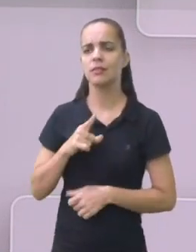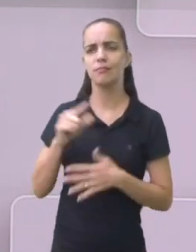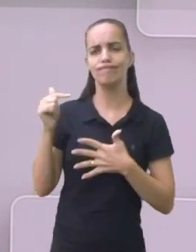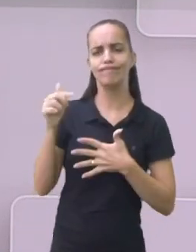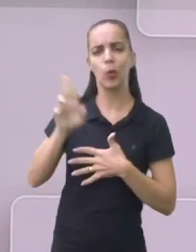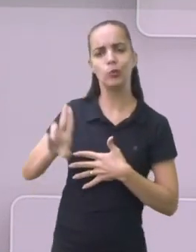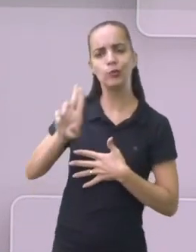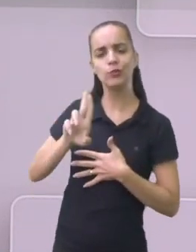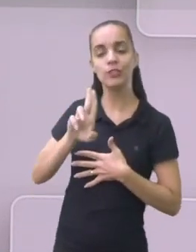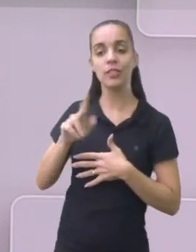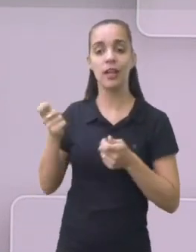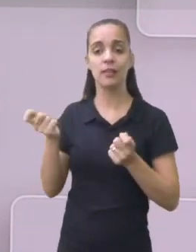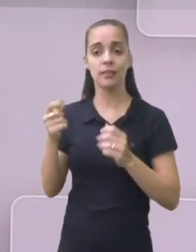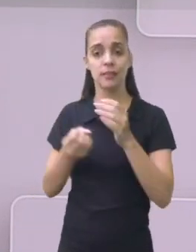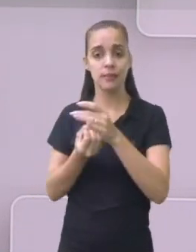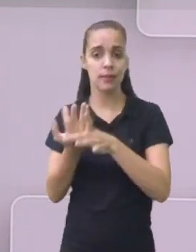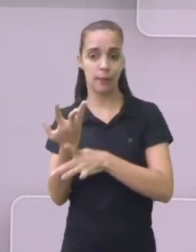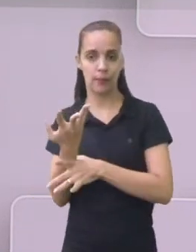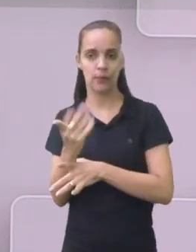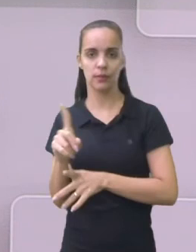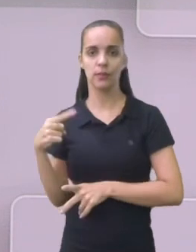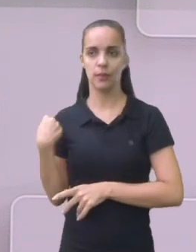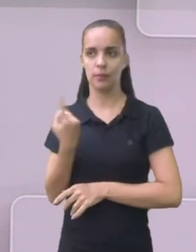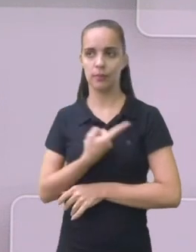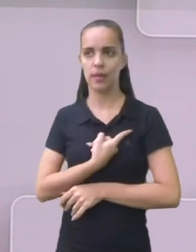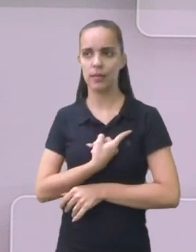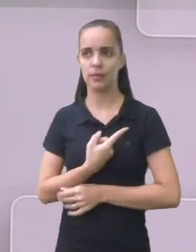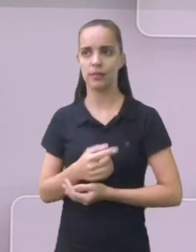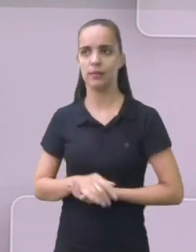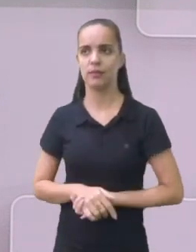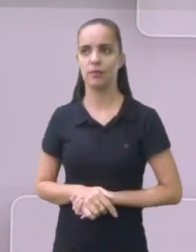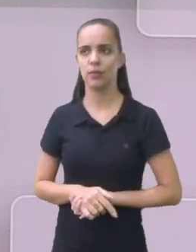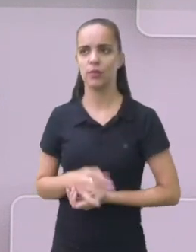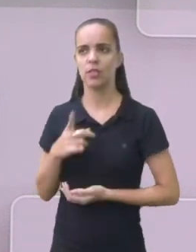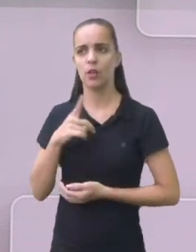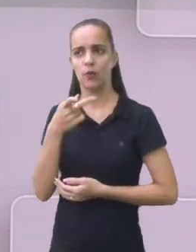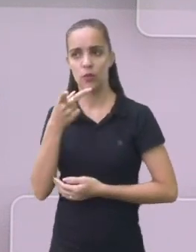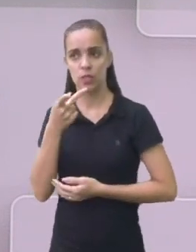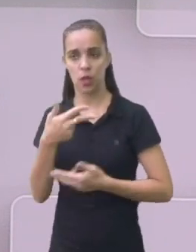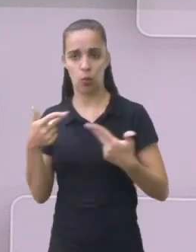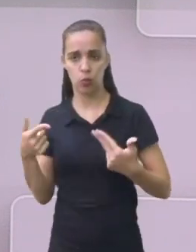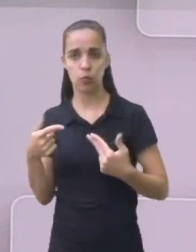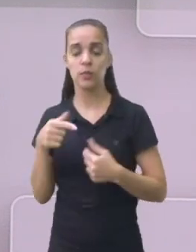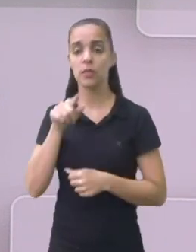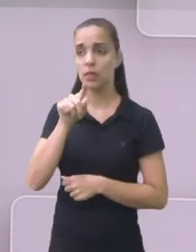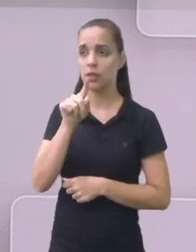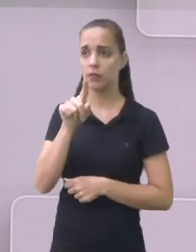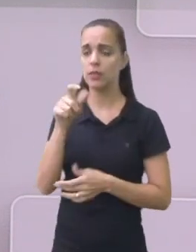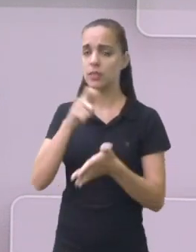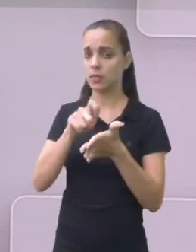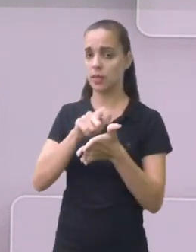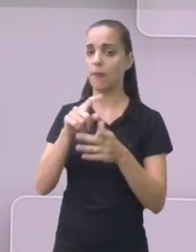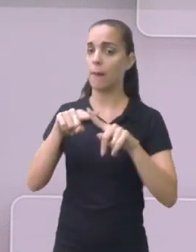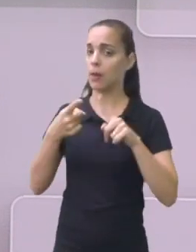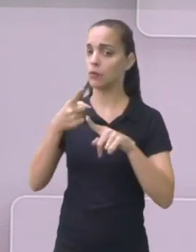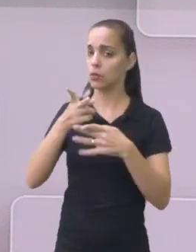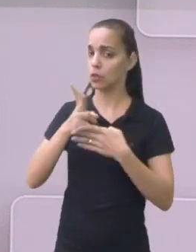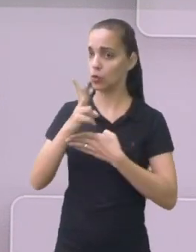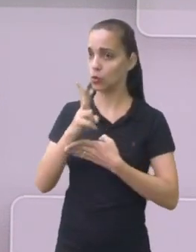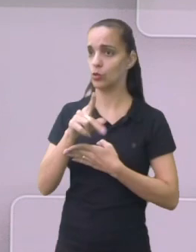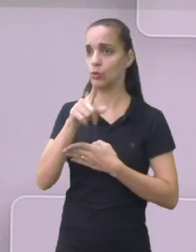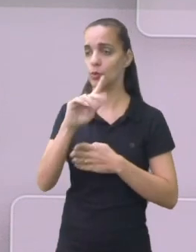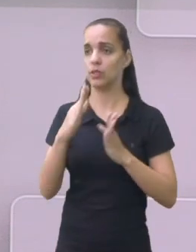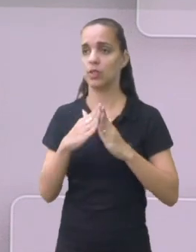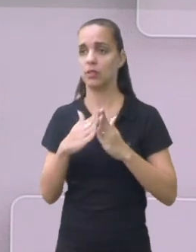utilidades das plantas para os seres vivos e para nós. Então, eu vou citar algumas aí, mas você vai escrever aí na sua casa. Então,